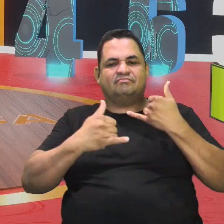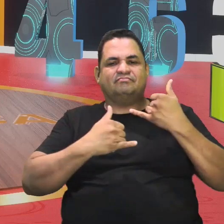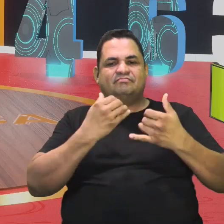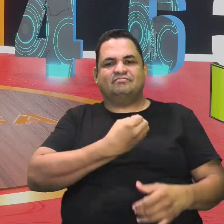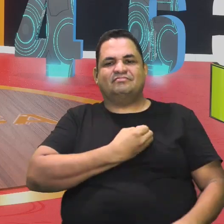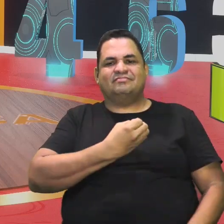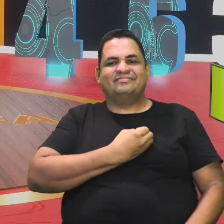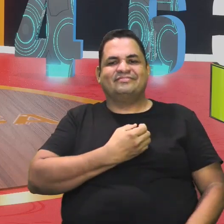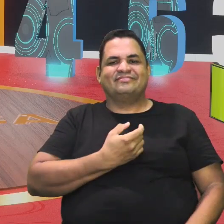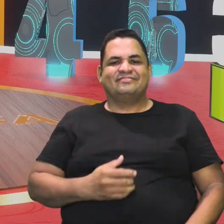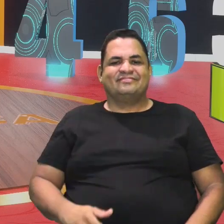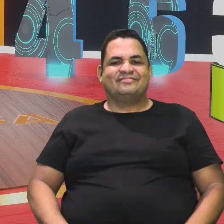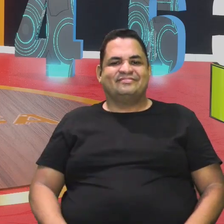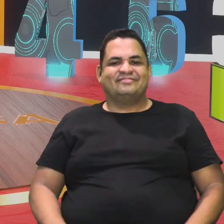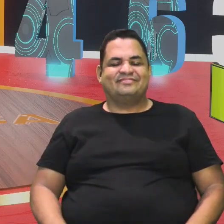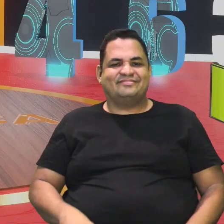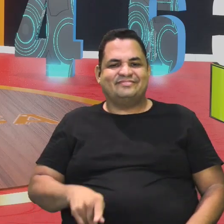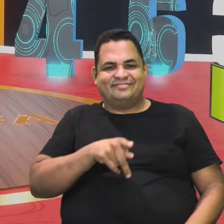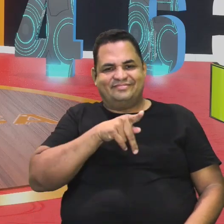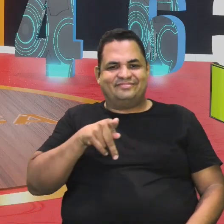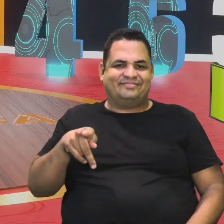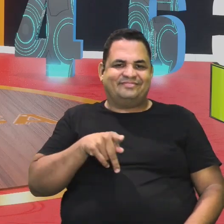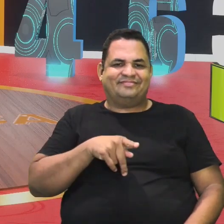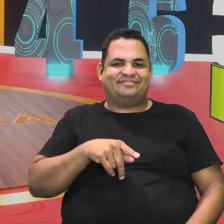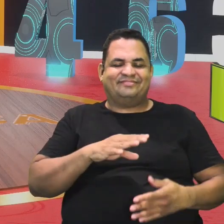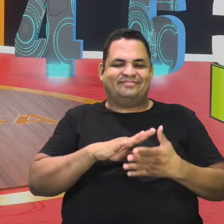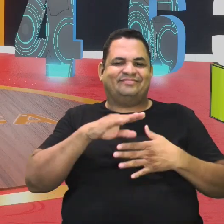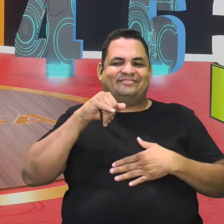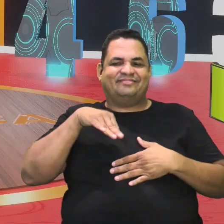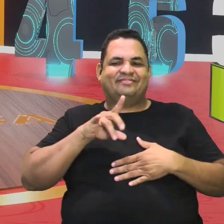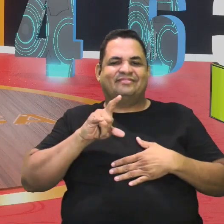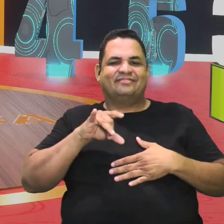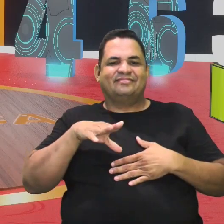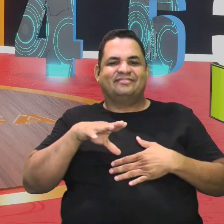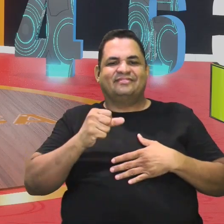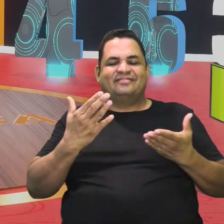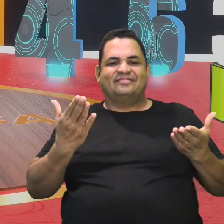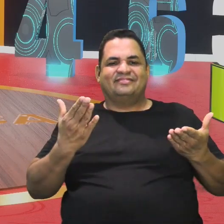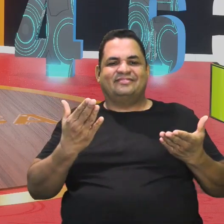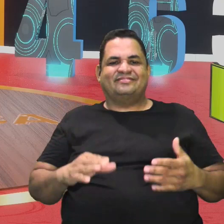com os Números. Professor Maurício, não pode dar...